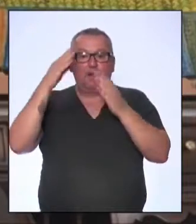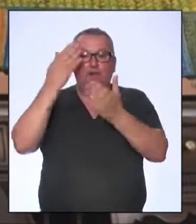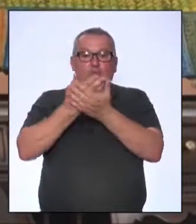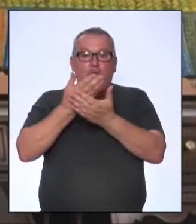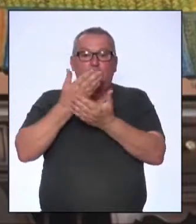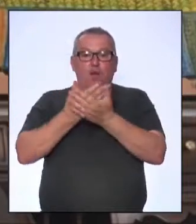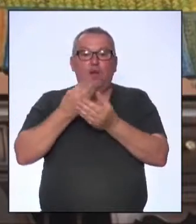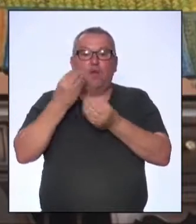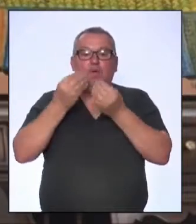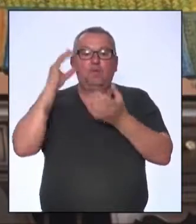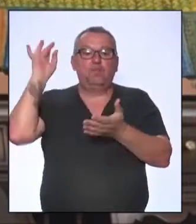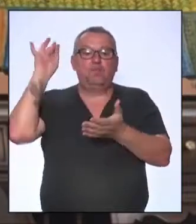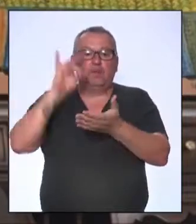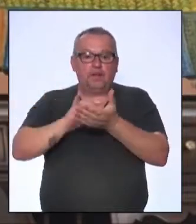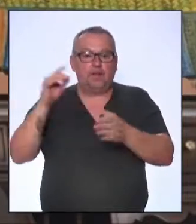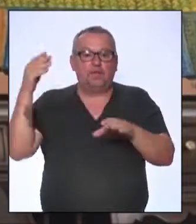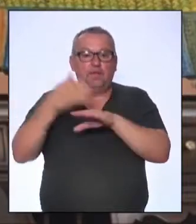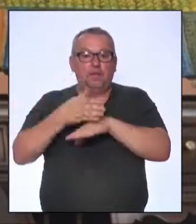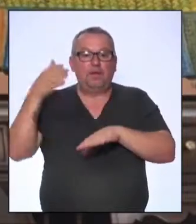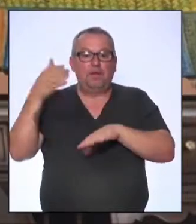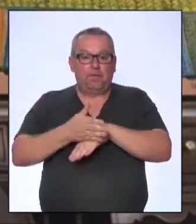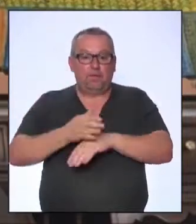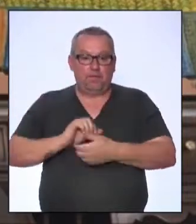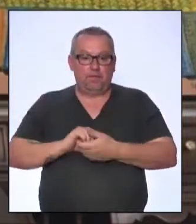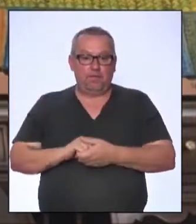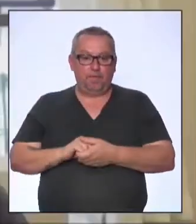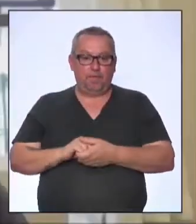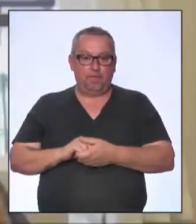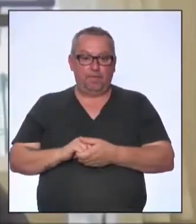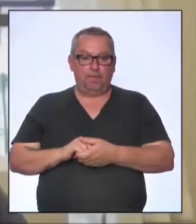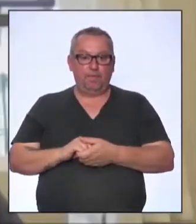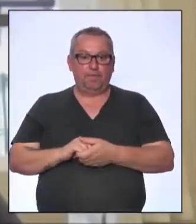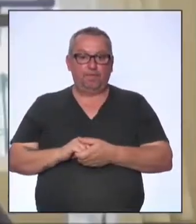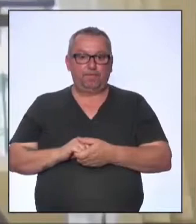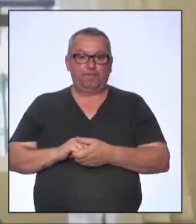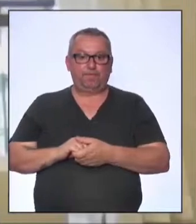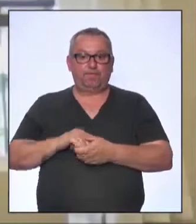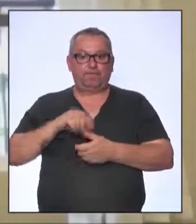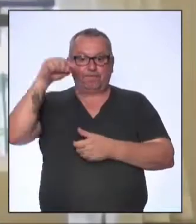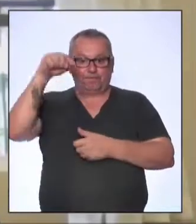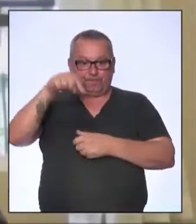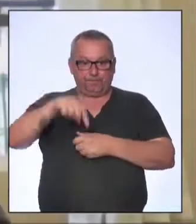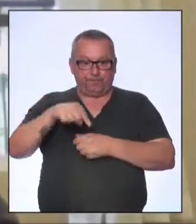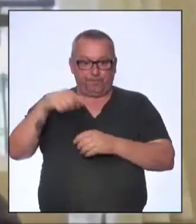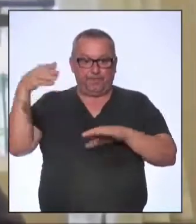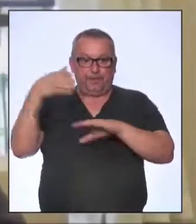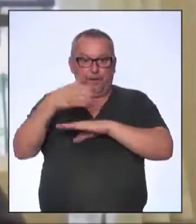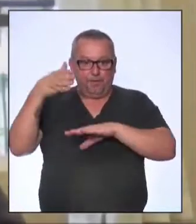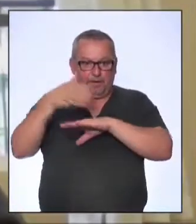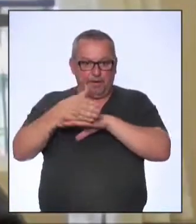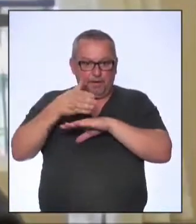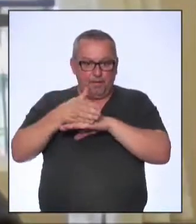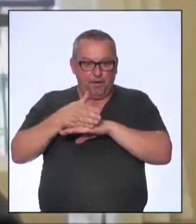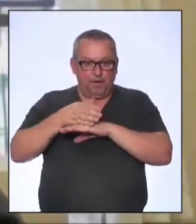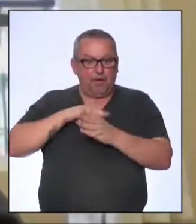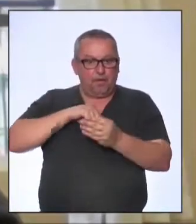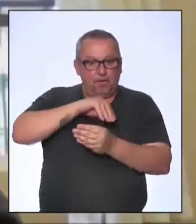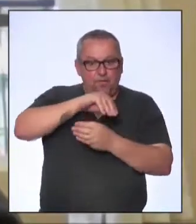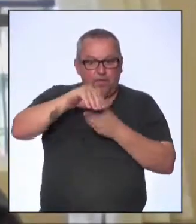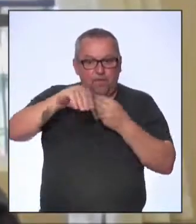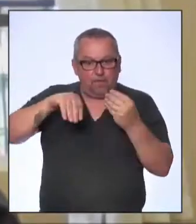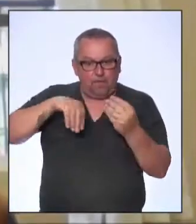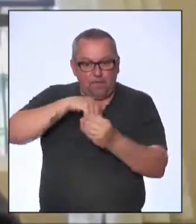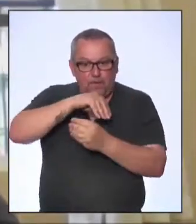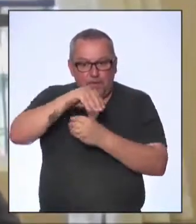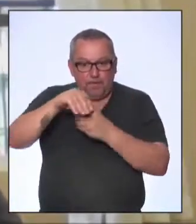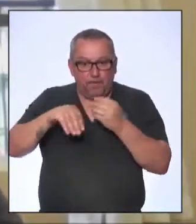que eles, de fato, participam. Eles, aqui, Raquel, eles participam desde do envolvimento